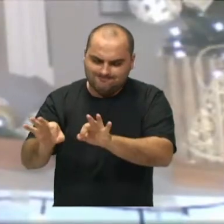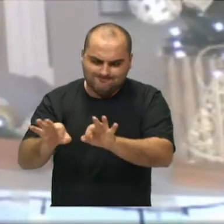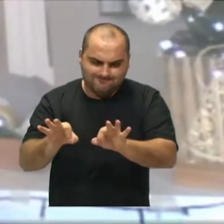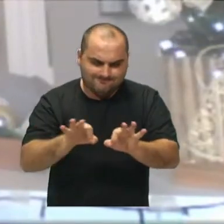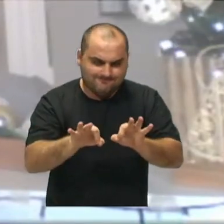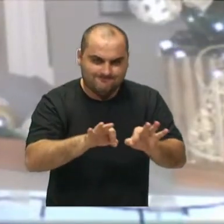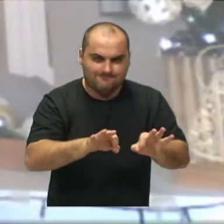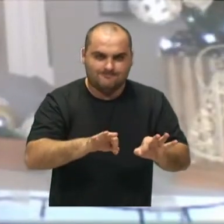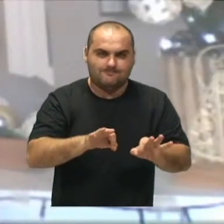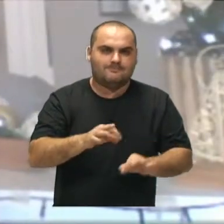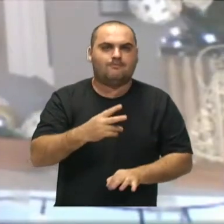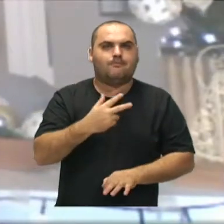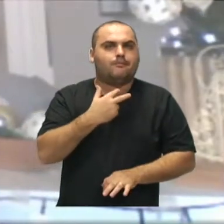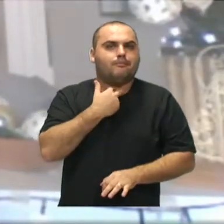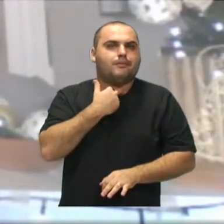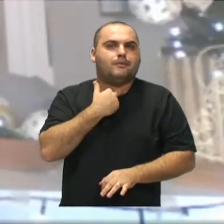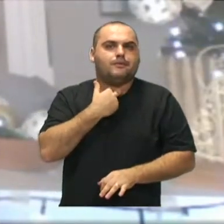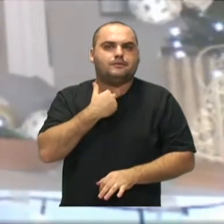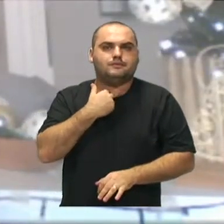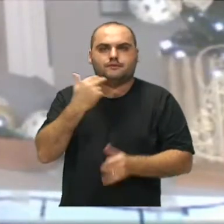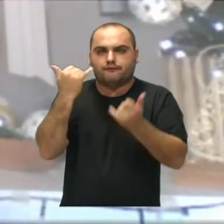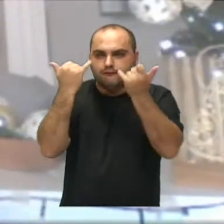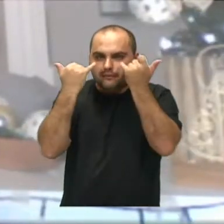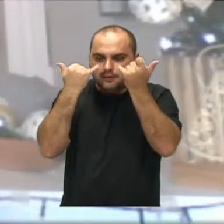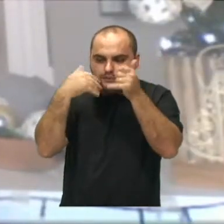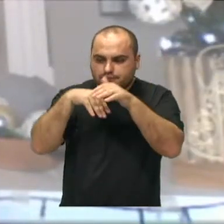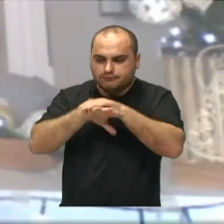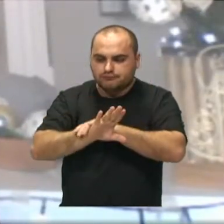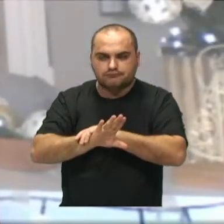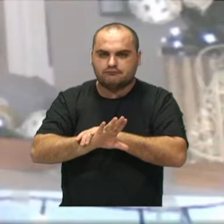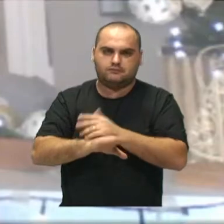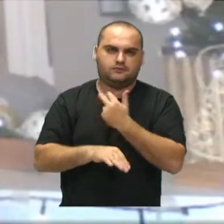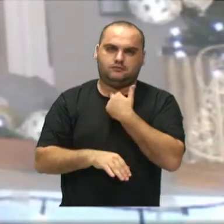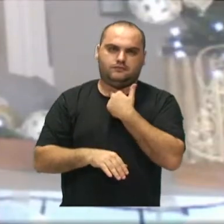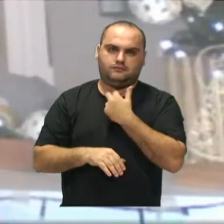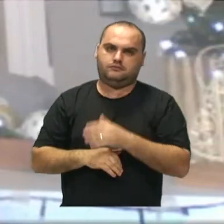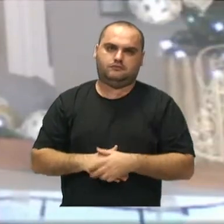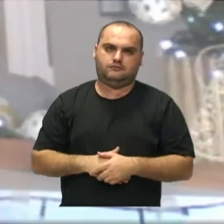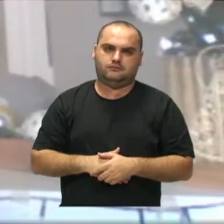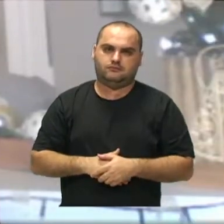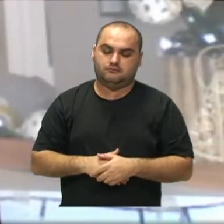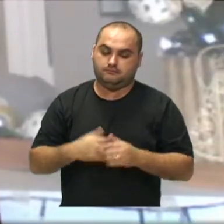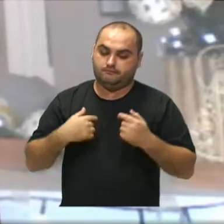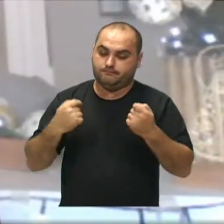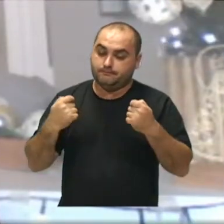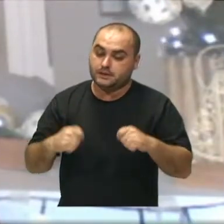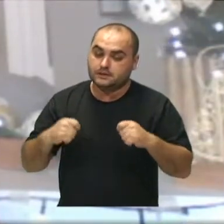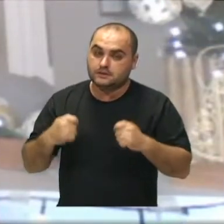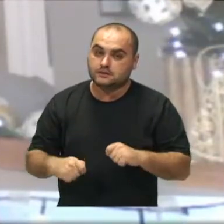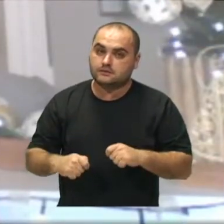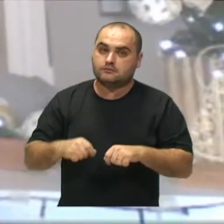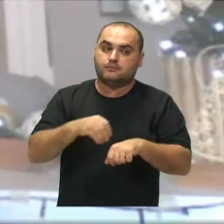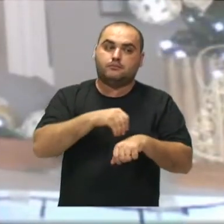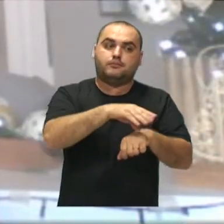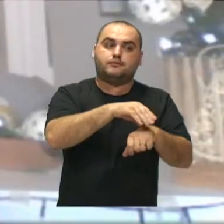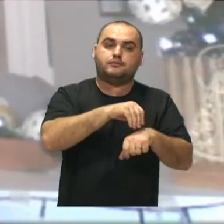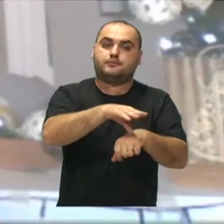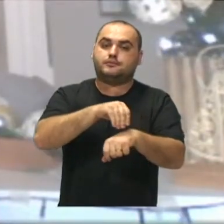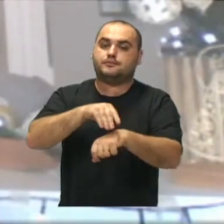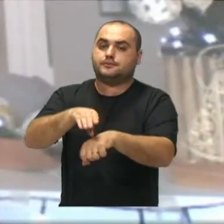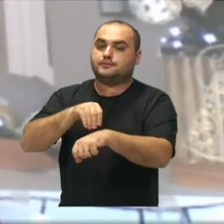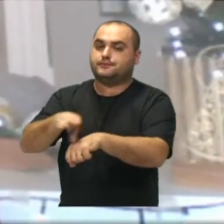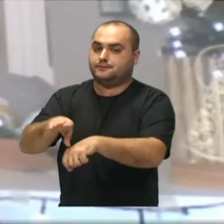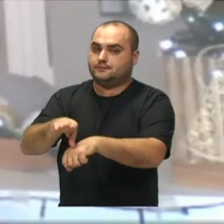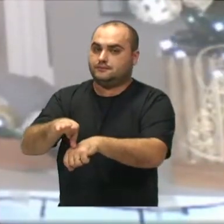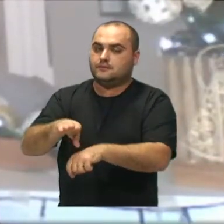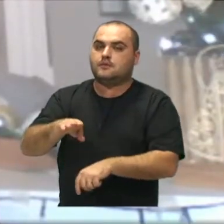pessoas, eu não posso deixar esse tipo de informação engavetada. Eu sou obrigada a distribuir isso, e a melhor